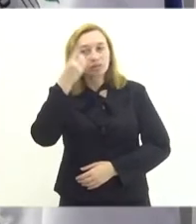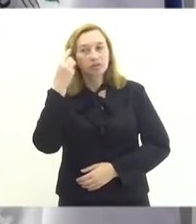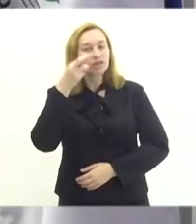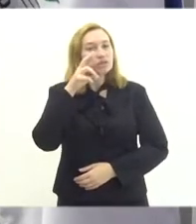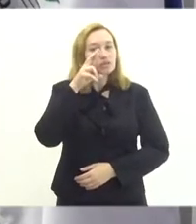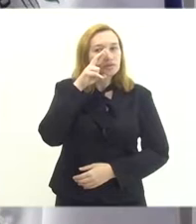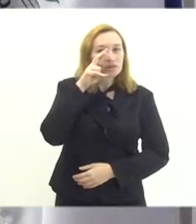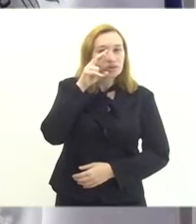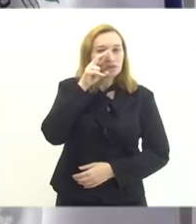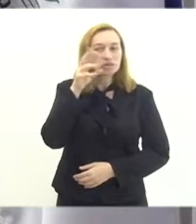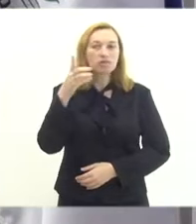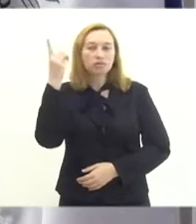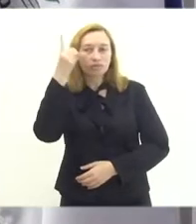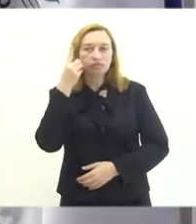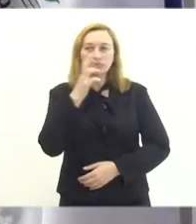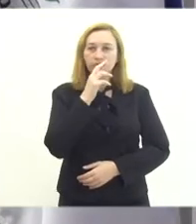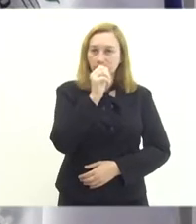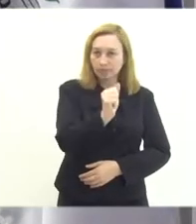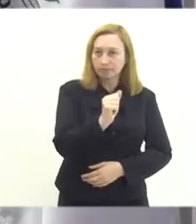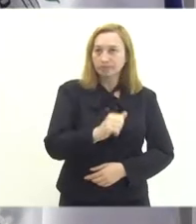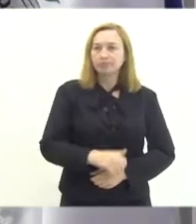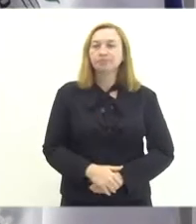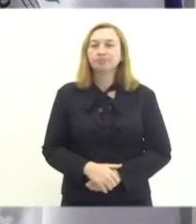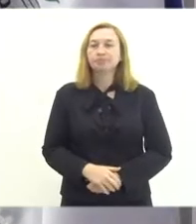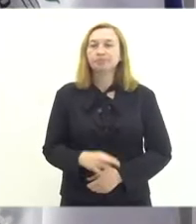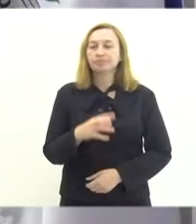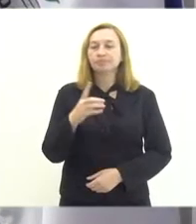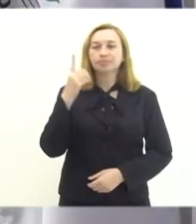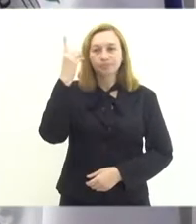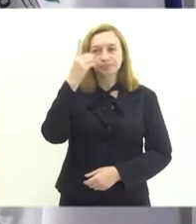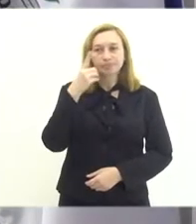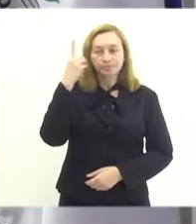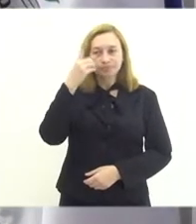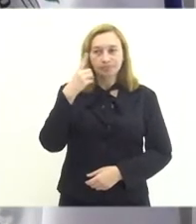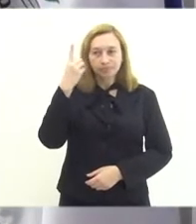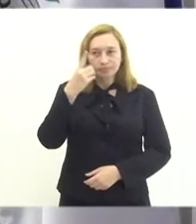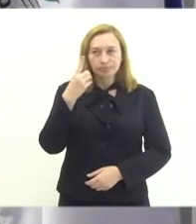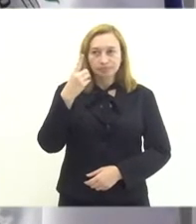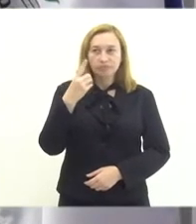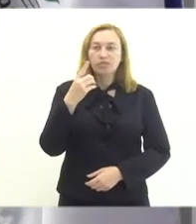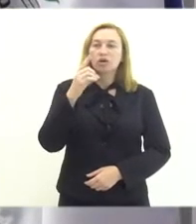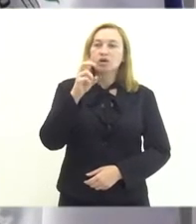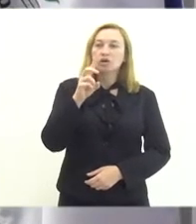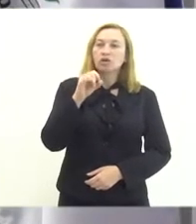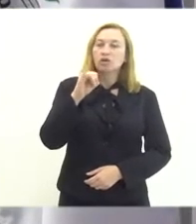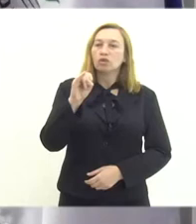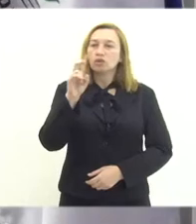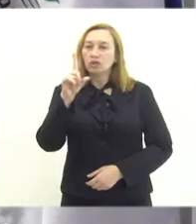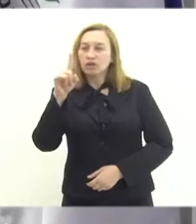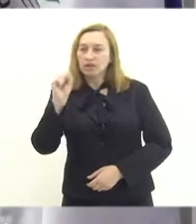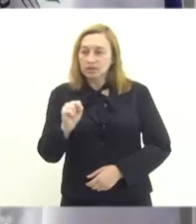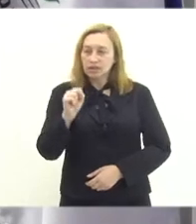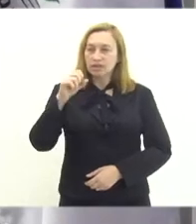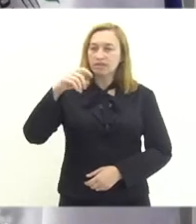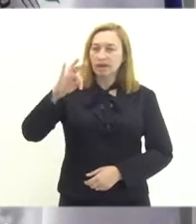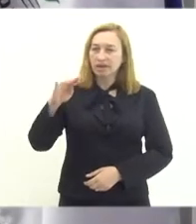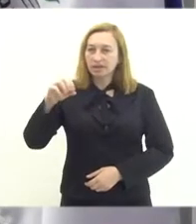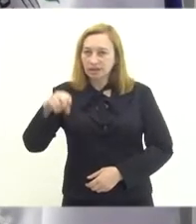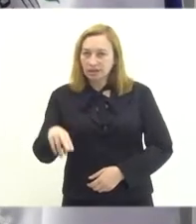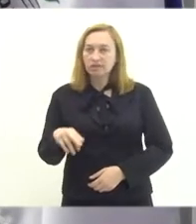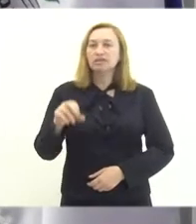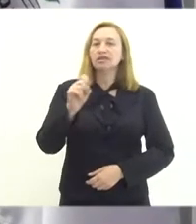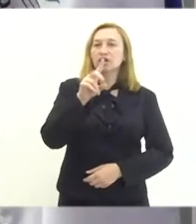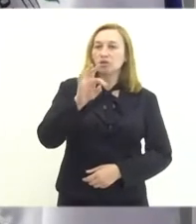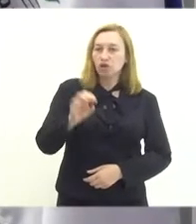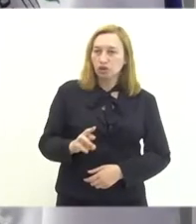rosenverg Reis Deputado Rodrigo Amorim deputados suplentes Deputado Luiz Martins Deputado Eurico Júnior e